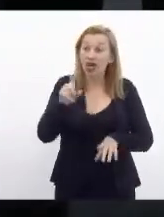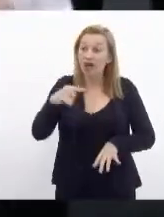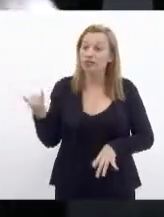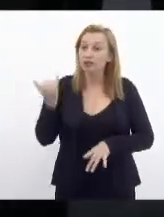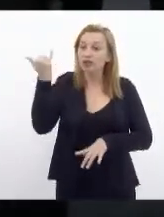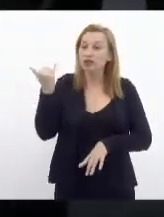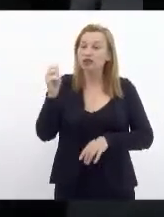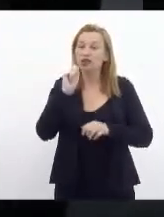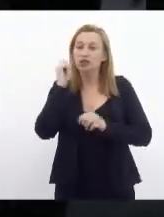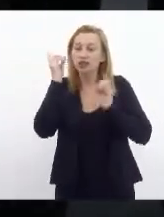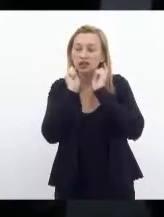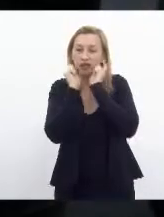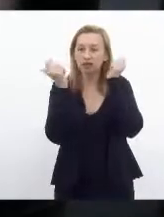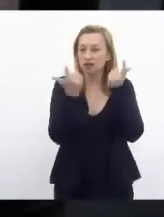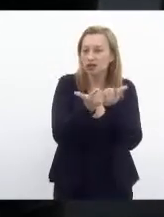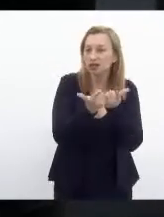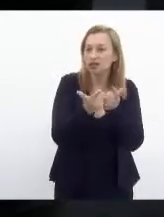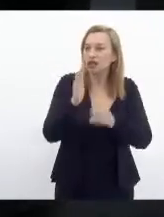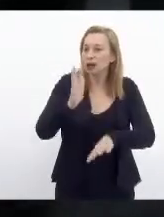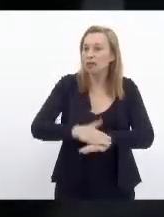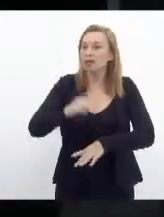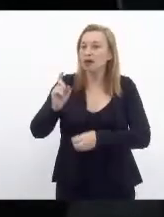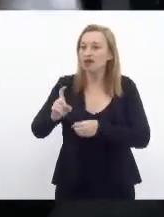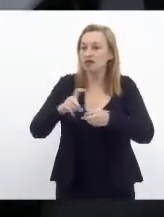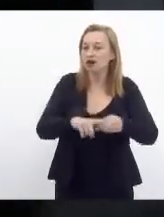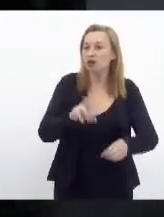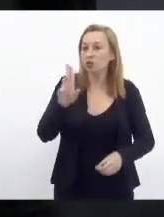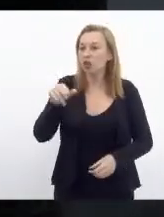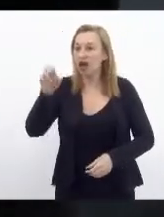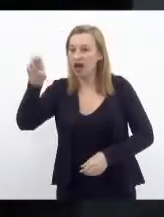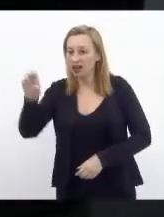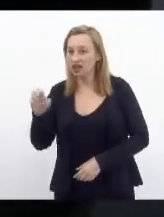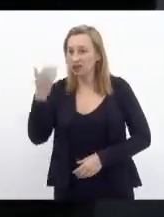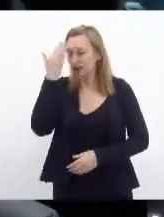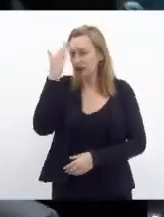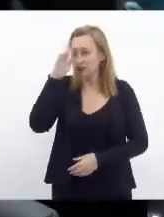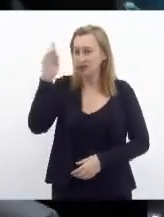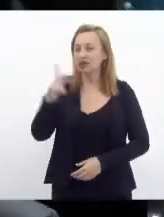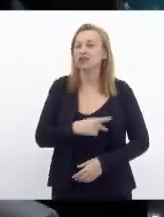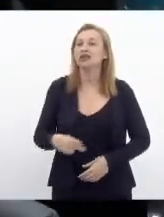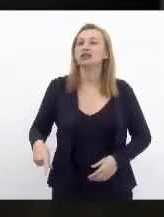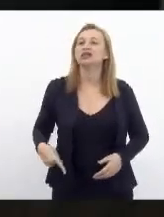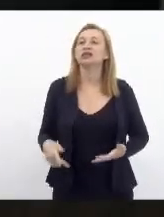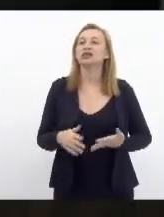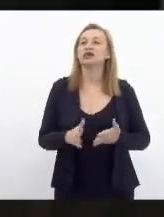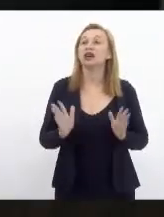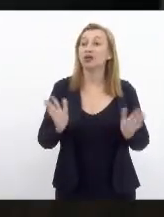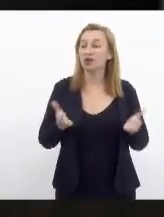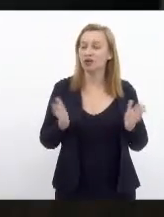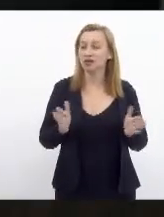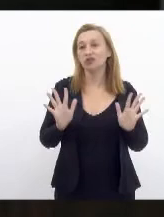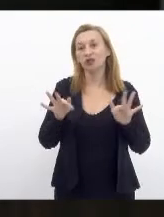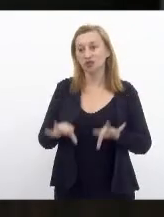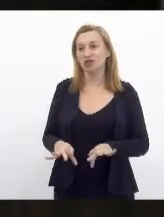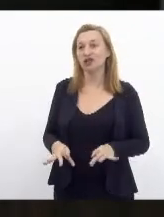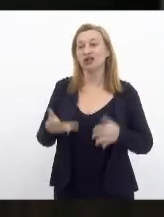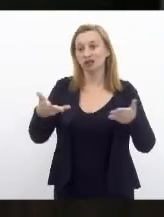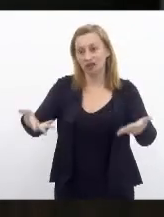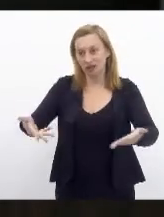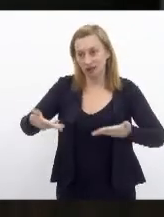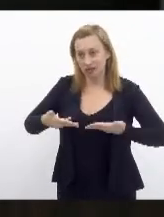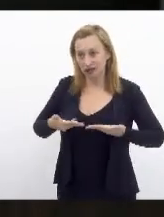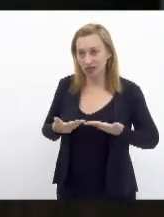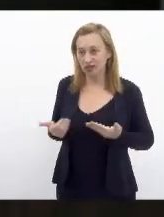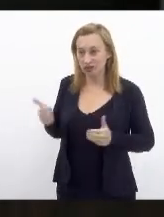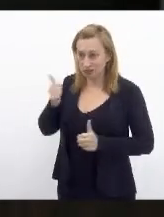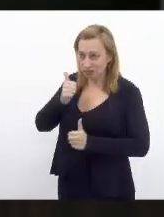Assembleia Legislativa do Rio tenha mais filiados na UNALE. Obrigado, presidente. E agora, por fim, convidar a Vossa Excelência para